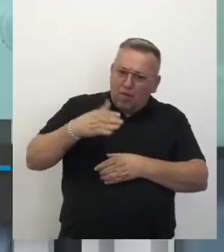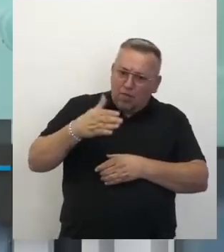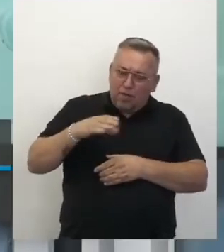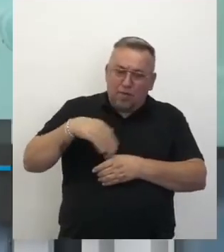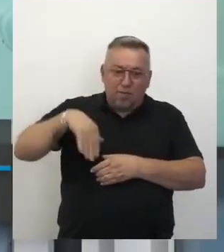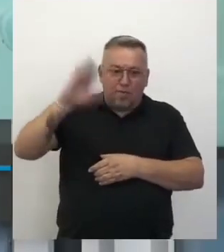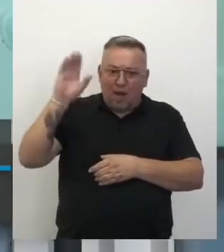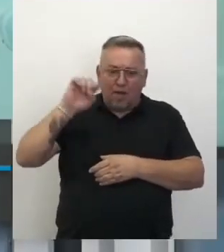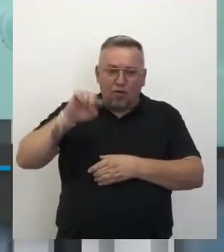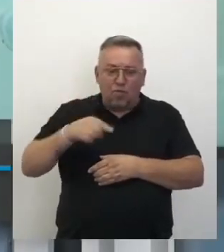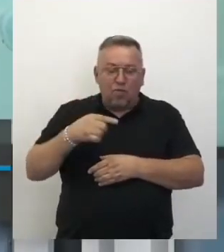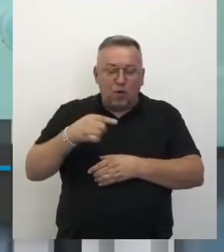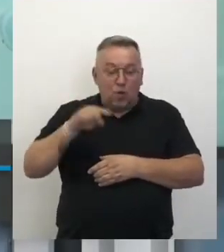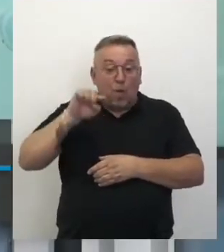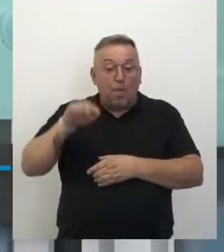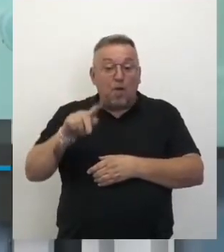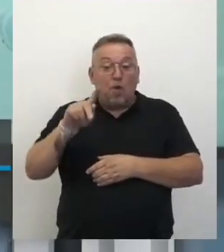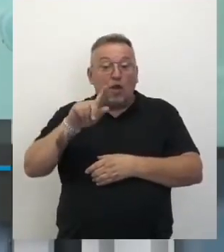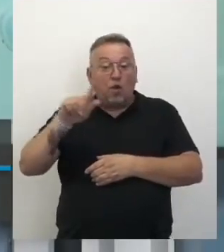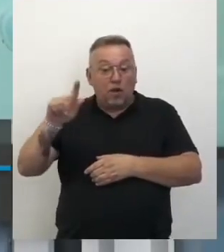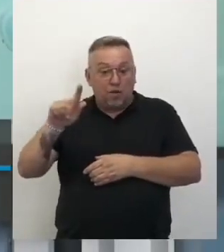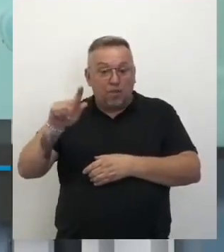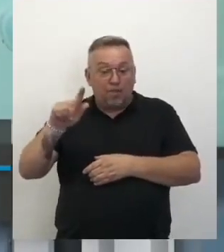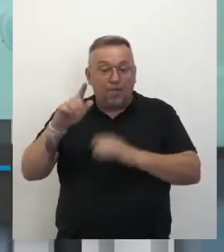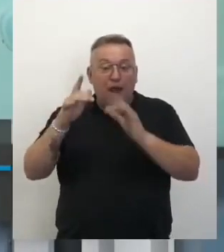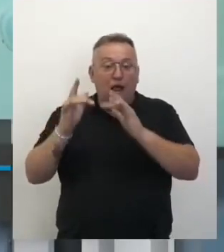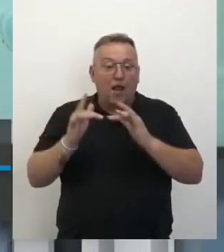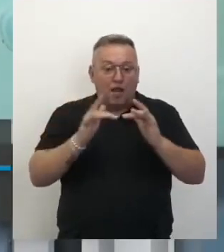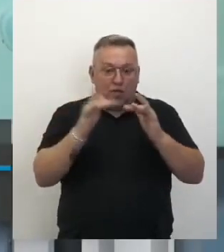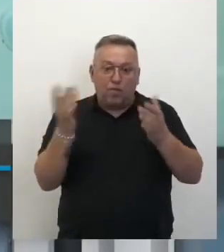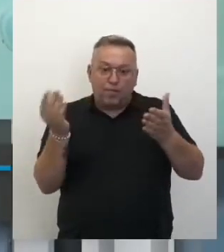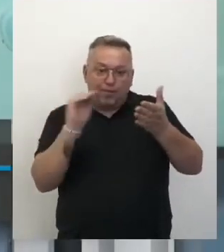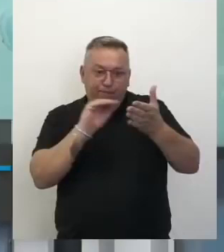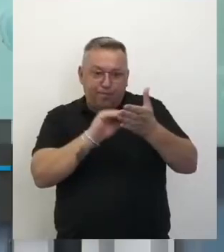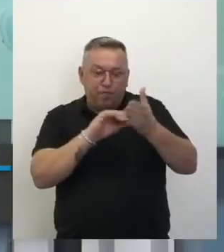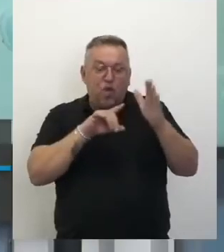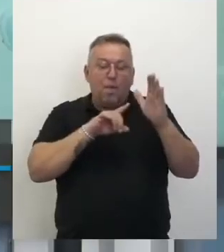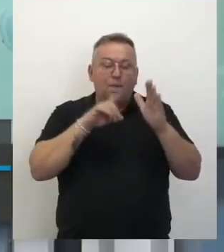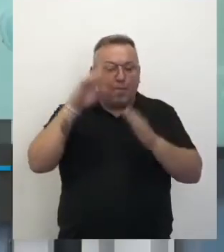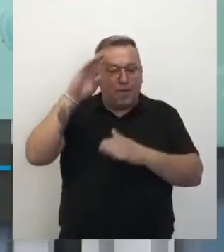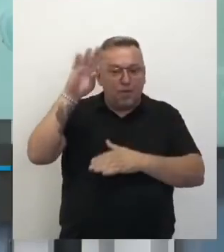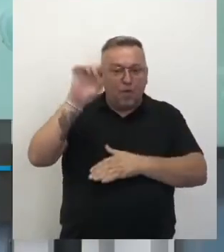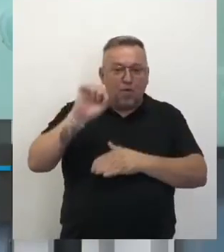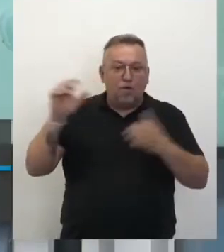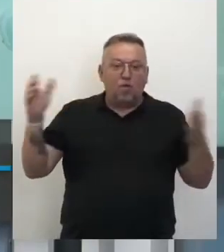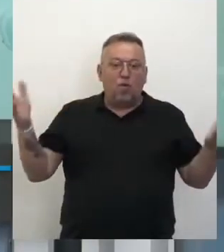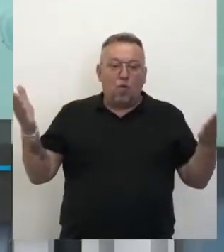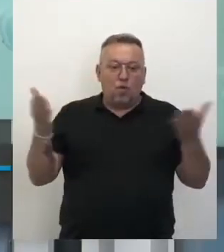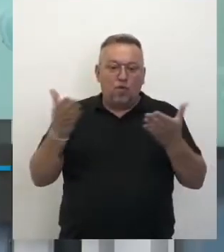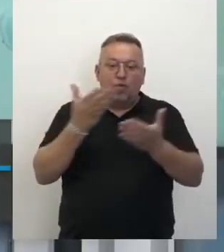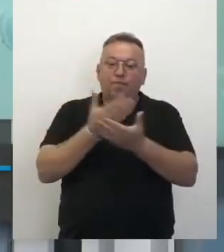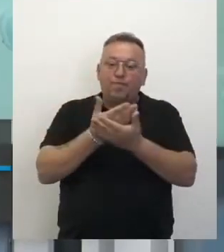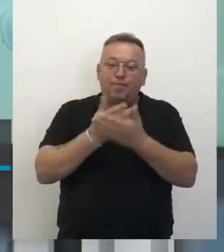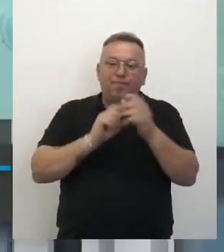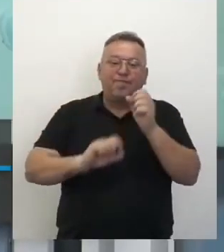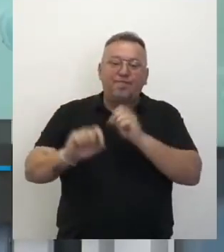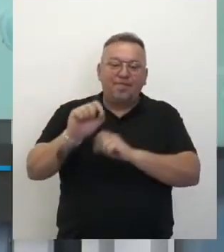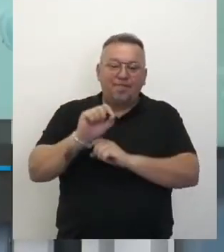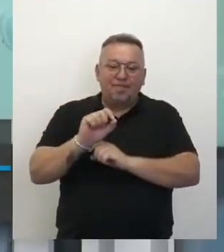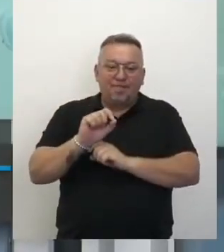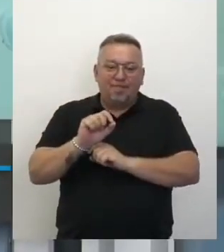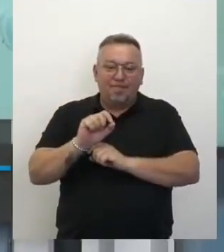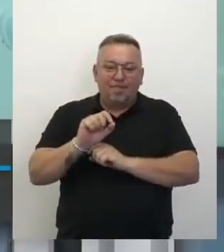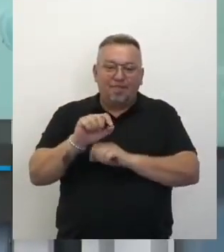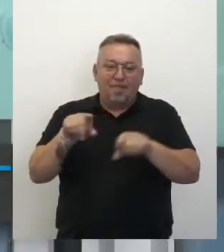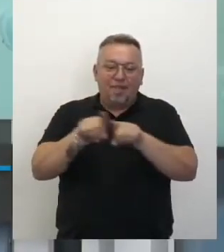de 1.000 quilogramas. A relação que eu quero que vocês coloquem, principalmente no caderno hoje, para a aula de hoje, uma